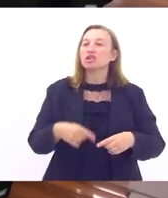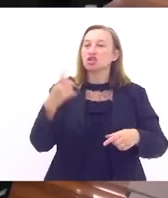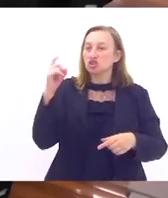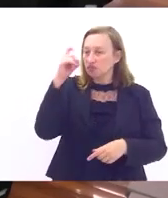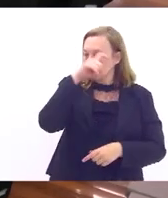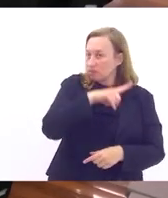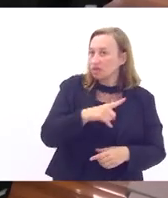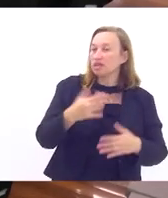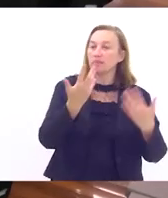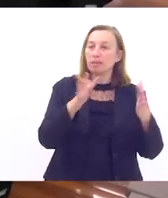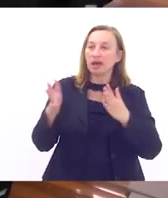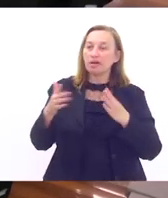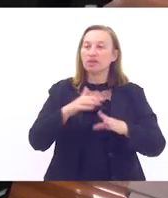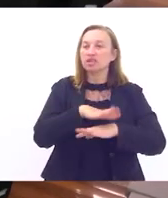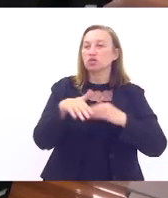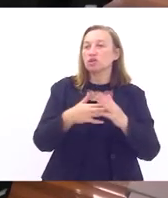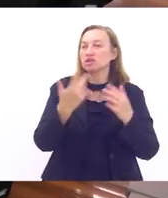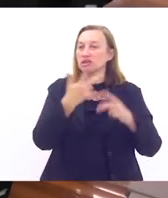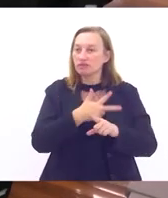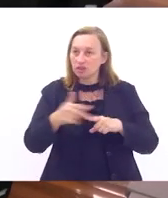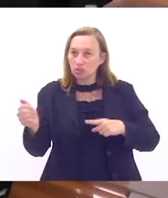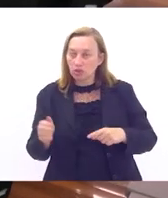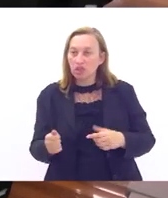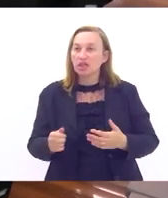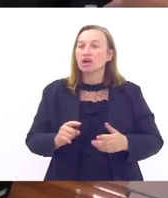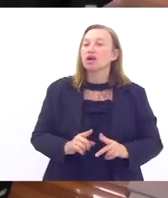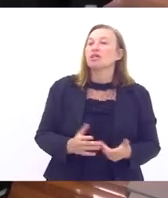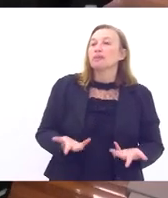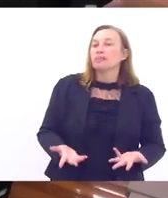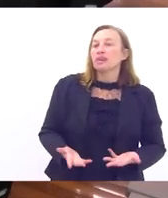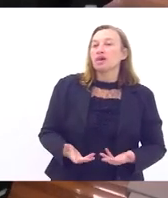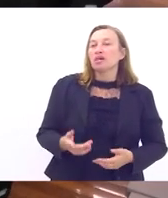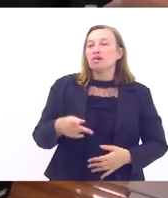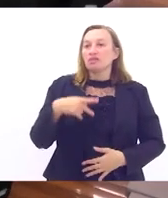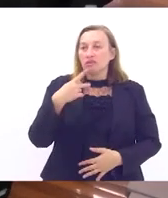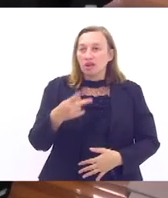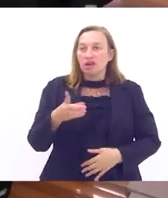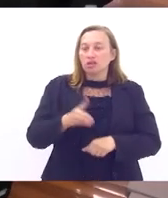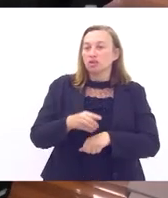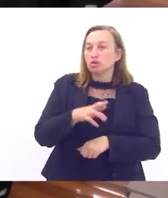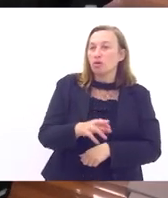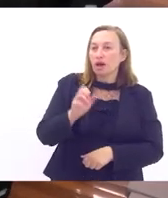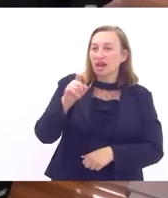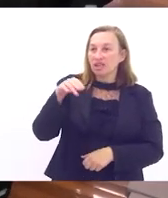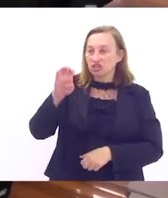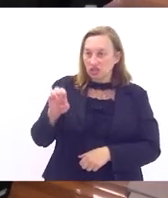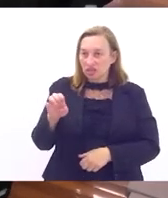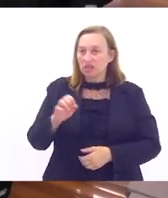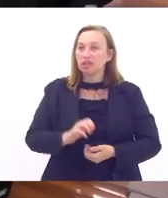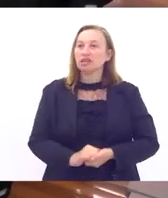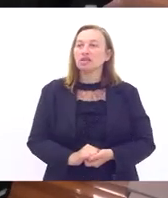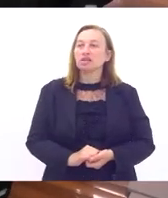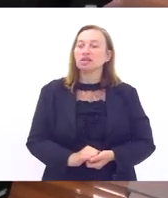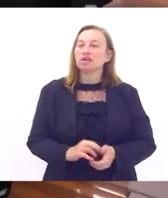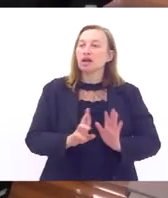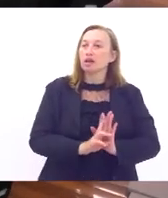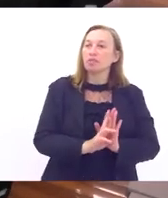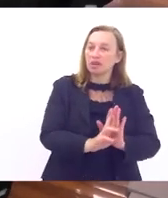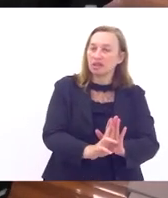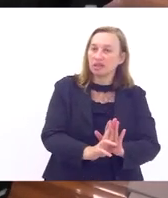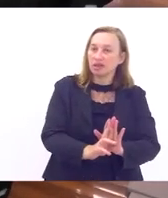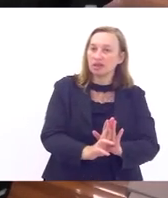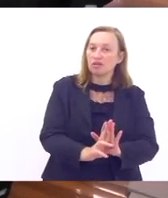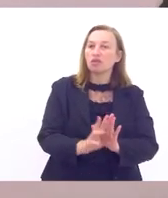e comemorar todas as vitórias. Dá uma justificativa aqui para a doutora Alexandra Sanches, que representa o